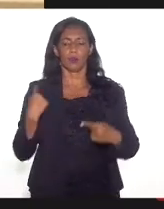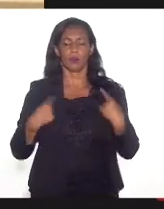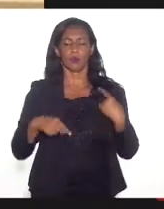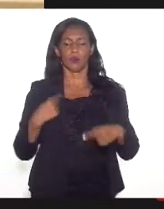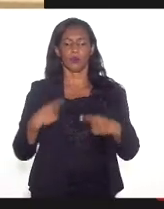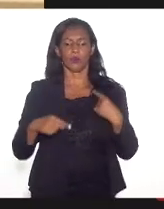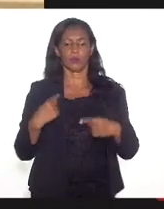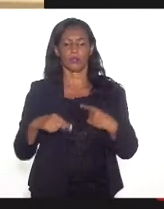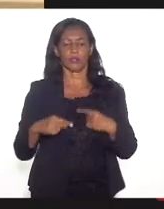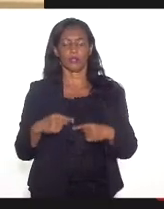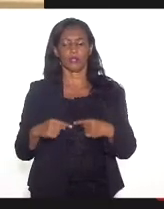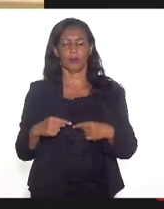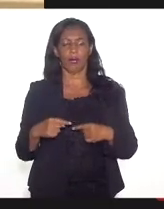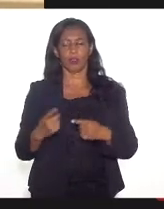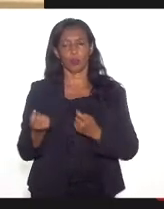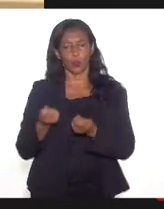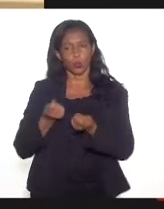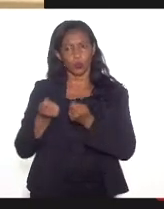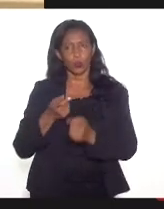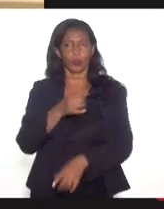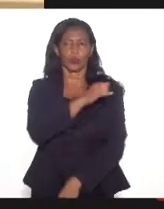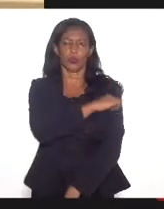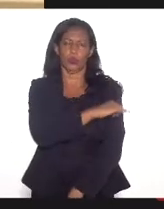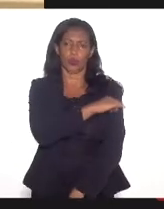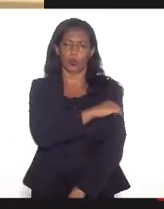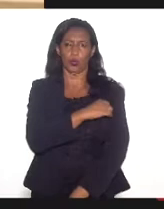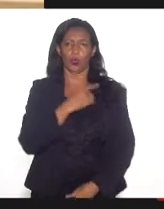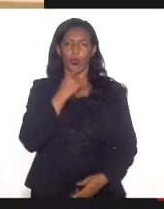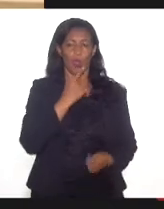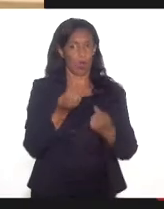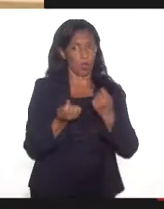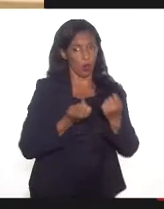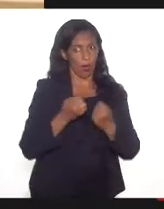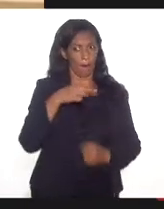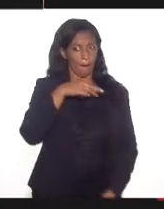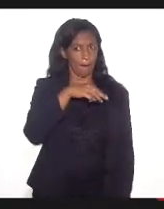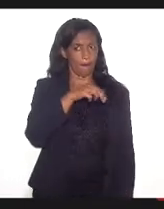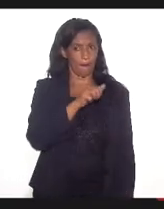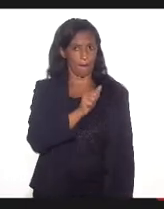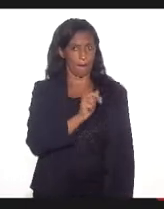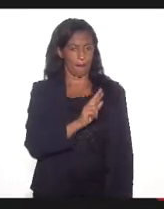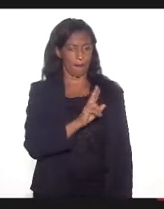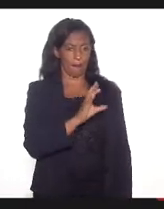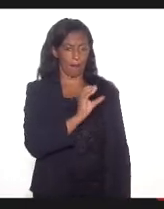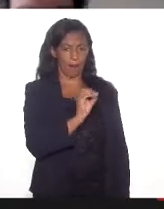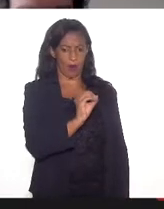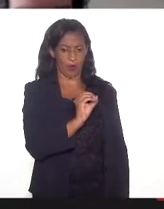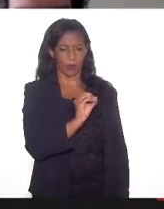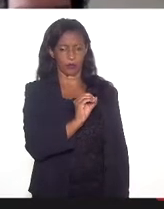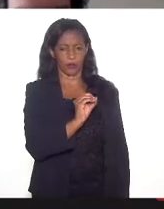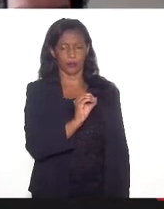econômico sobre o Rio de Janeiro, os economistas Mauro Osório, que